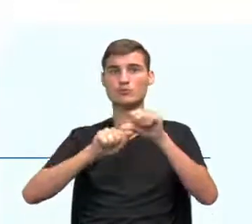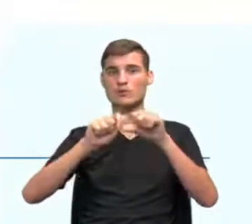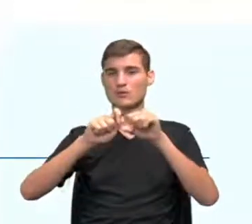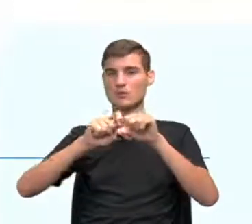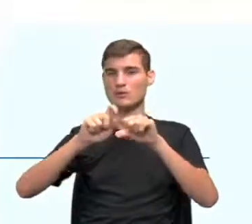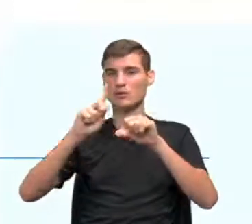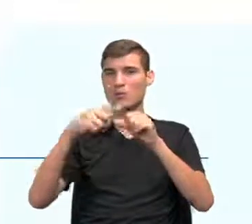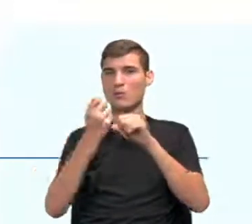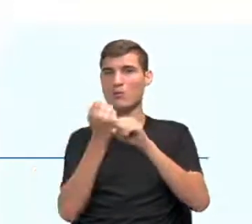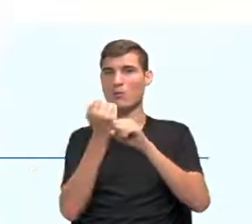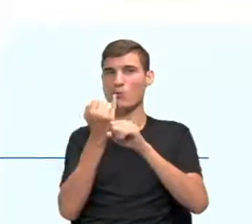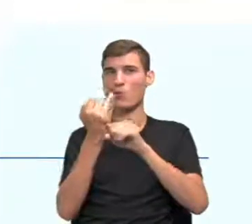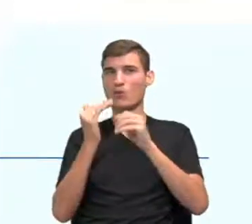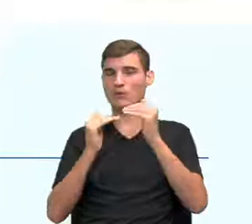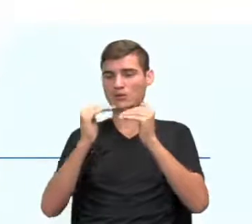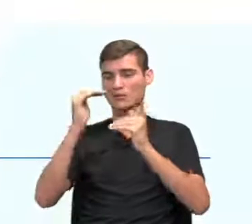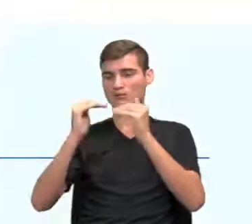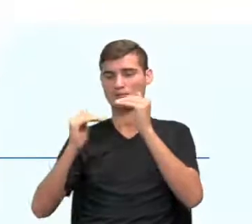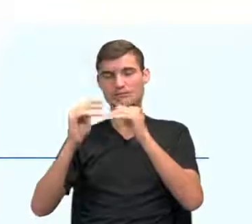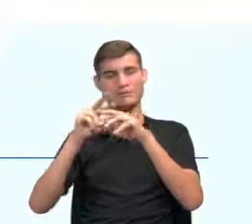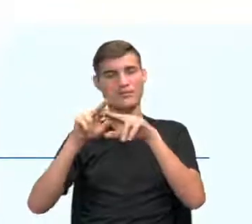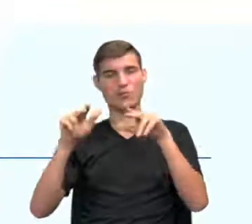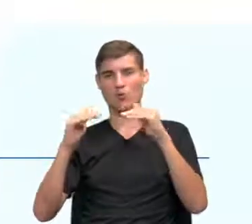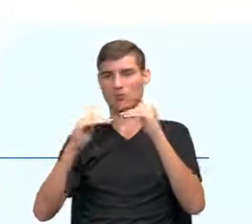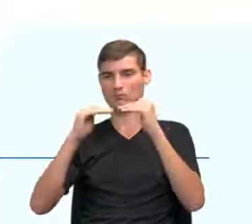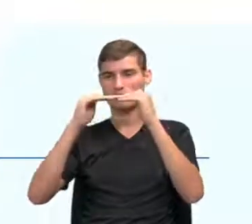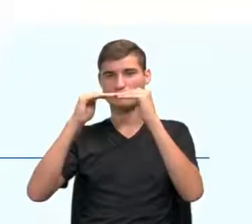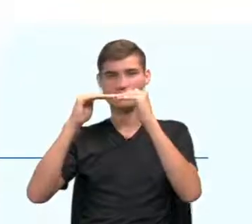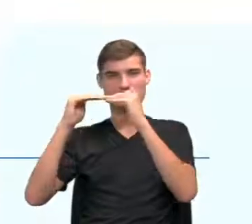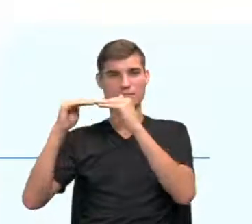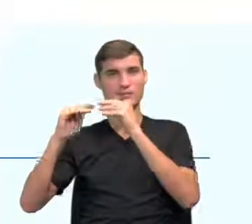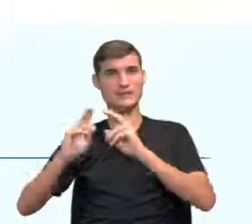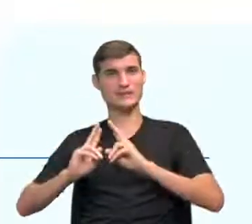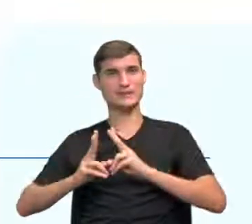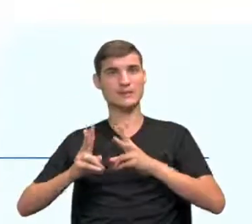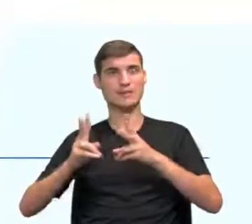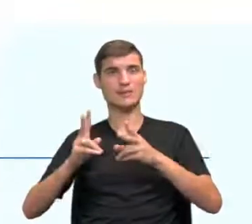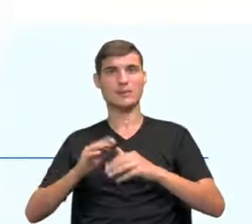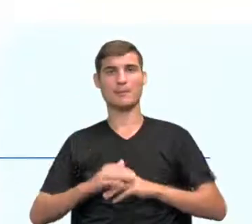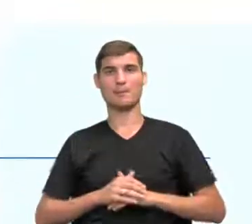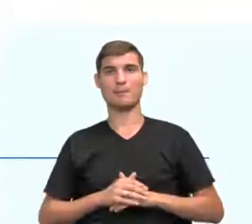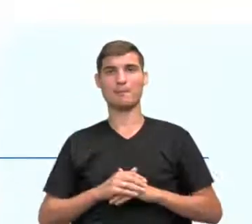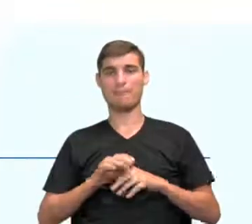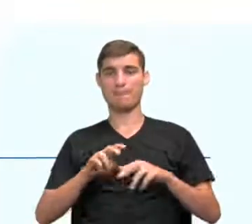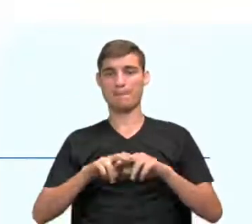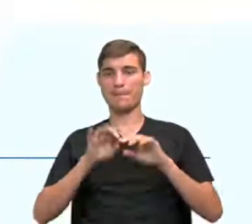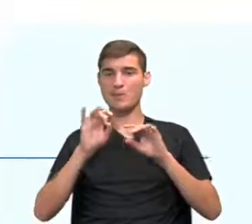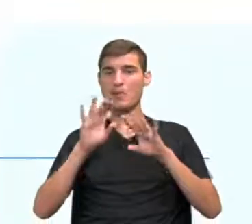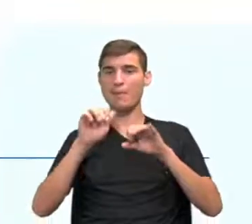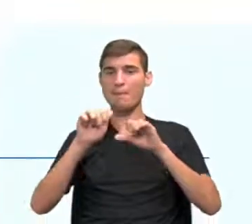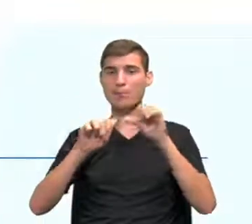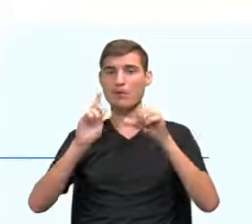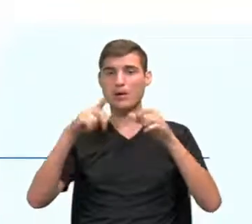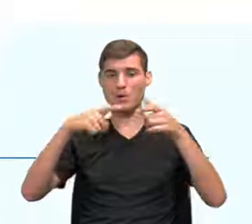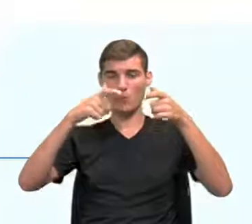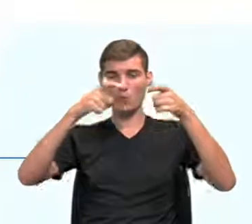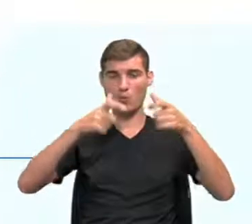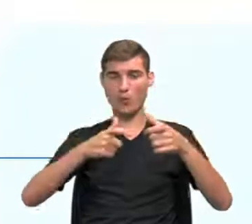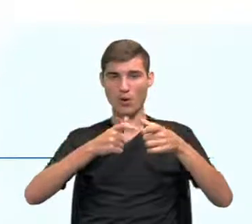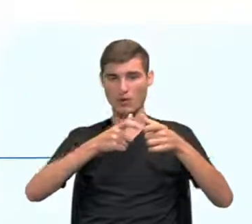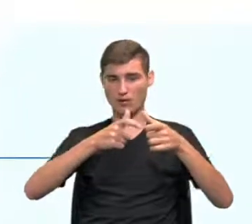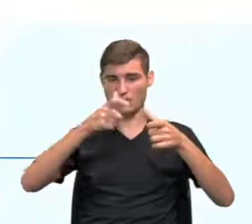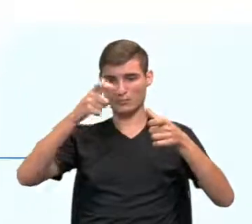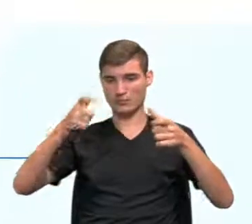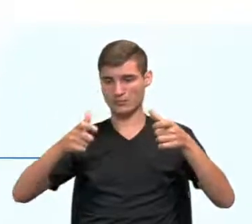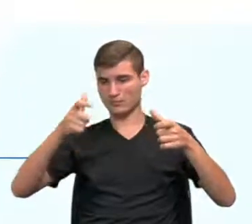aqui, a amplitude é a mesma para a onda toda. Então, eu só altero a posição desse meu